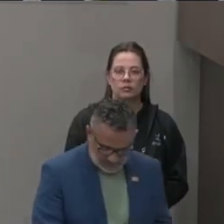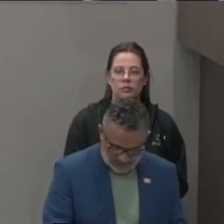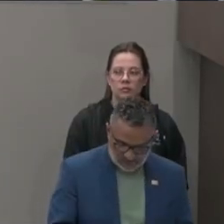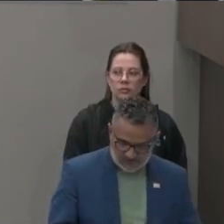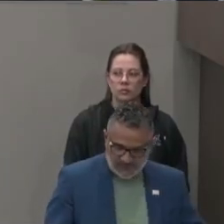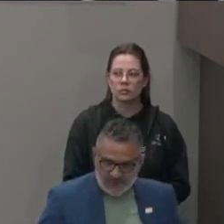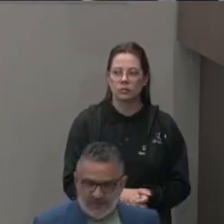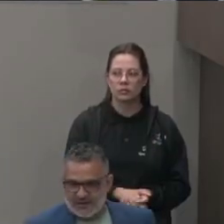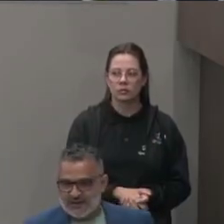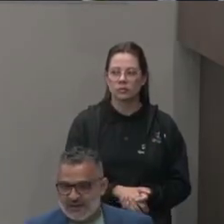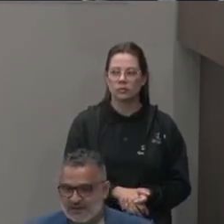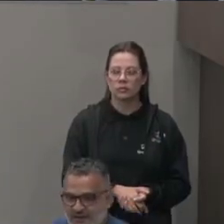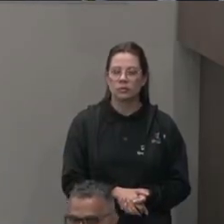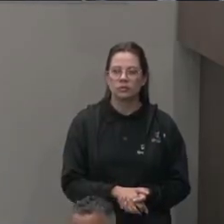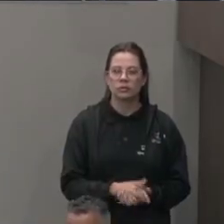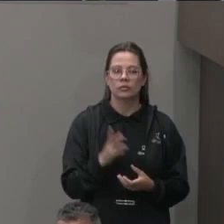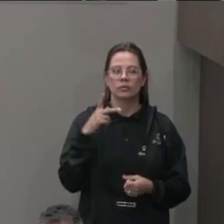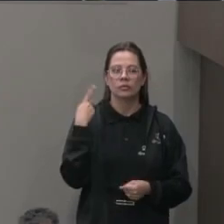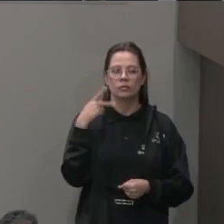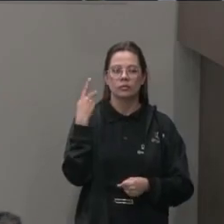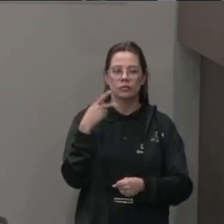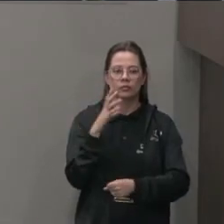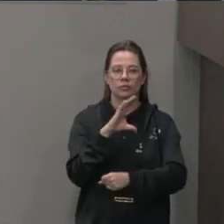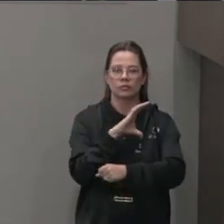Próximo vereador inscrito, vereador Gil Krug.